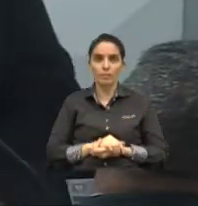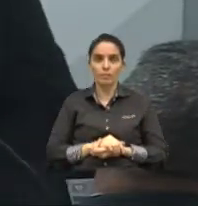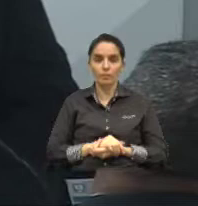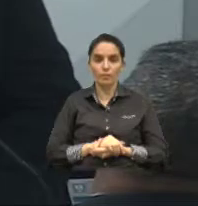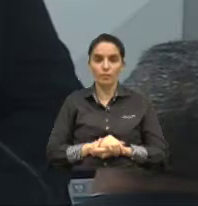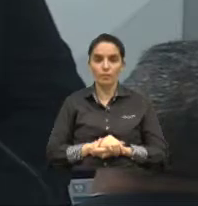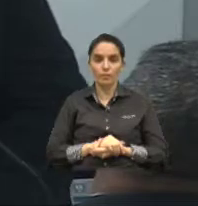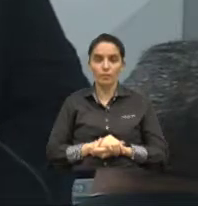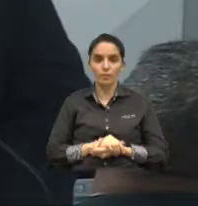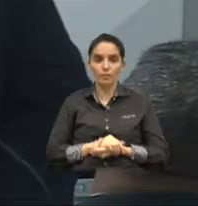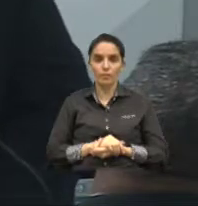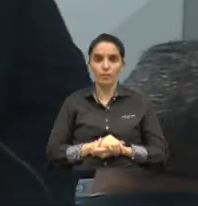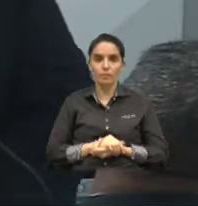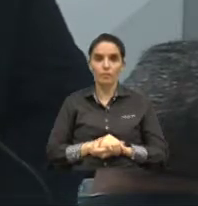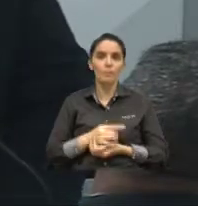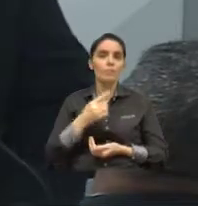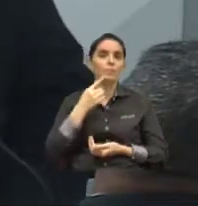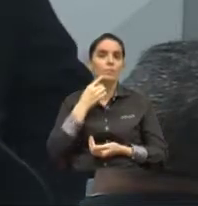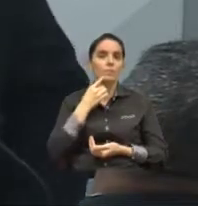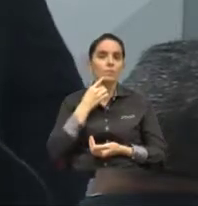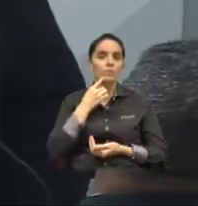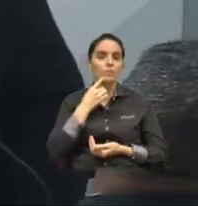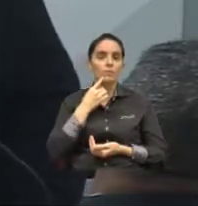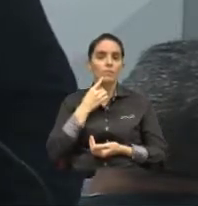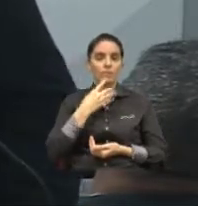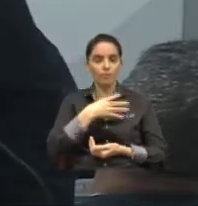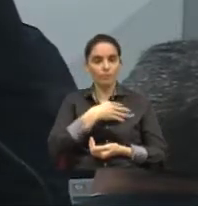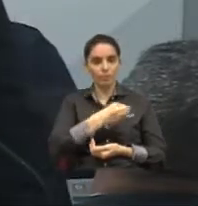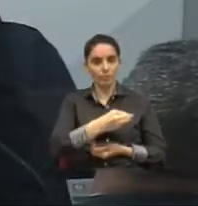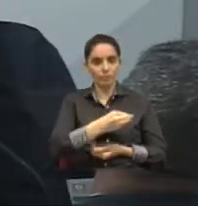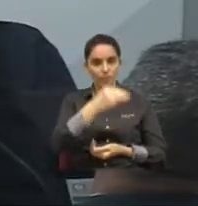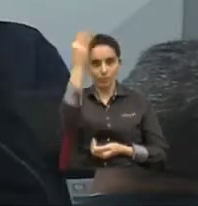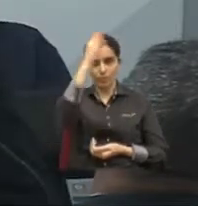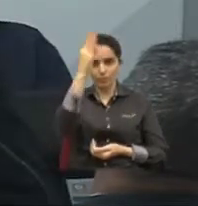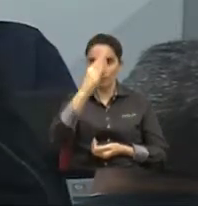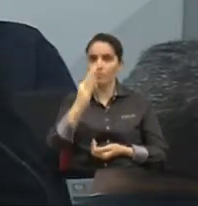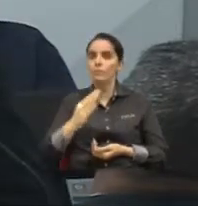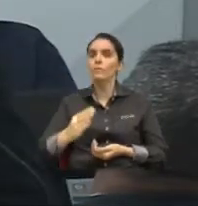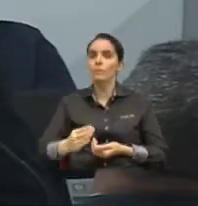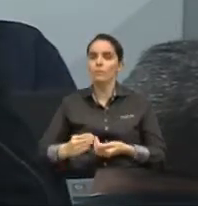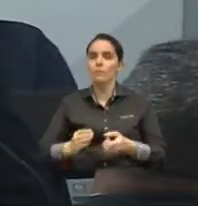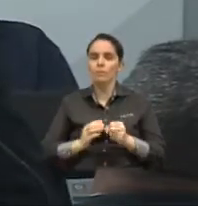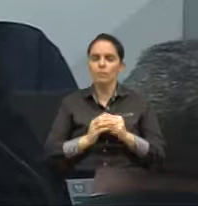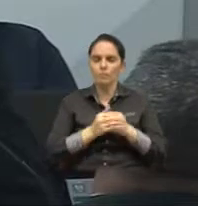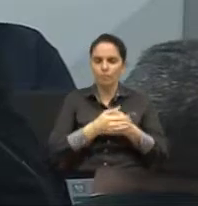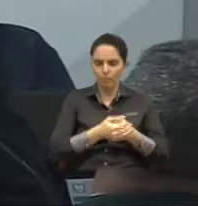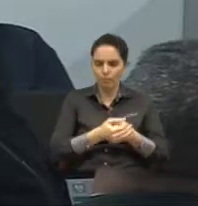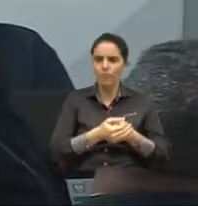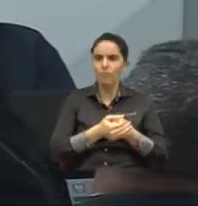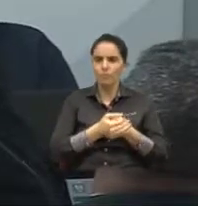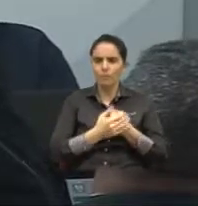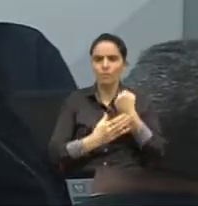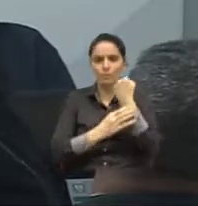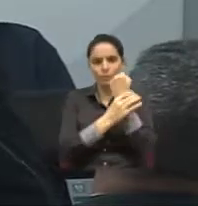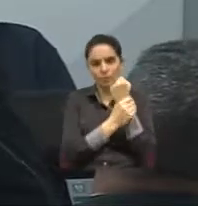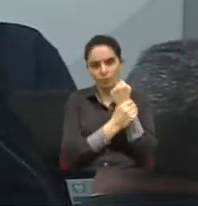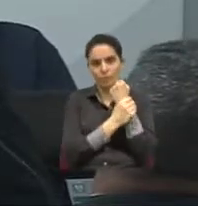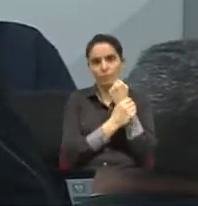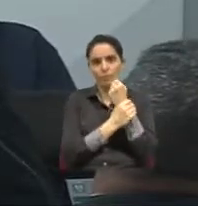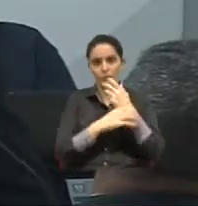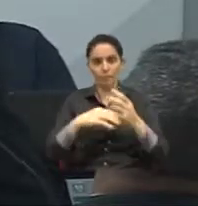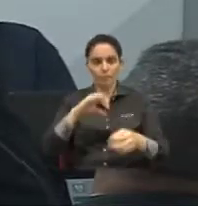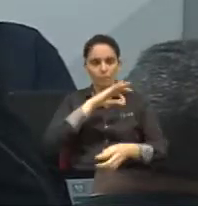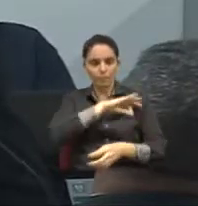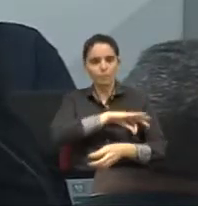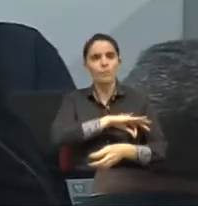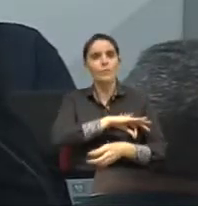Pontes sempre diz, eu sou um patriota. Eu sou um defensor nato das nossas Forças Armadas, inclusive